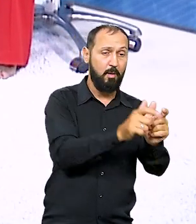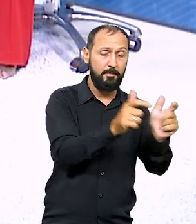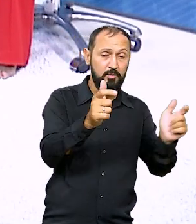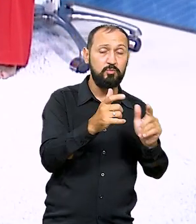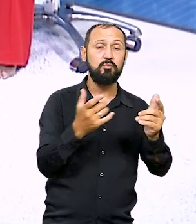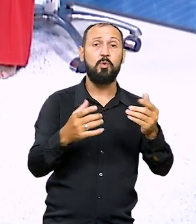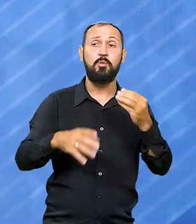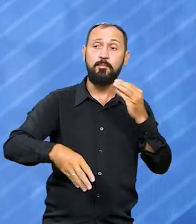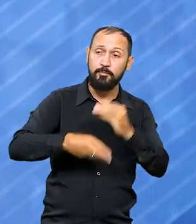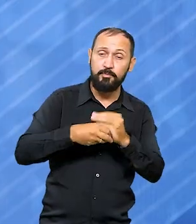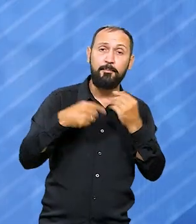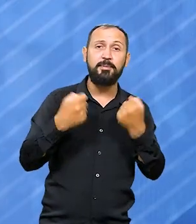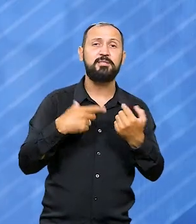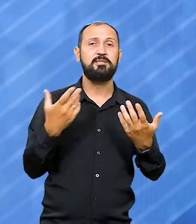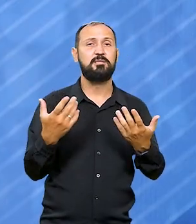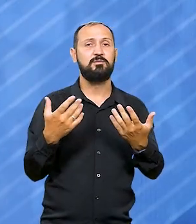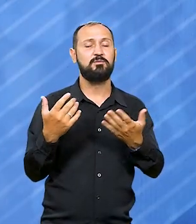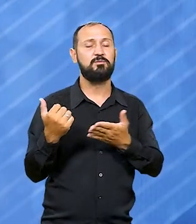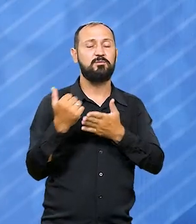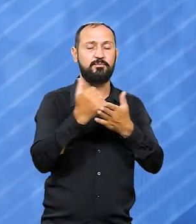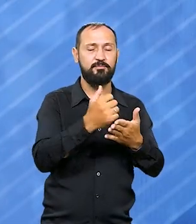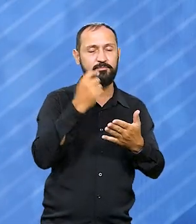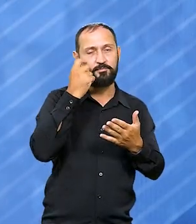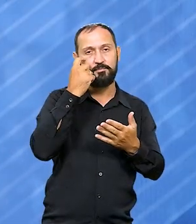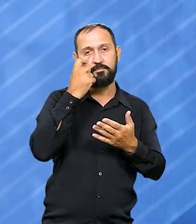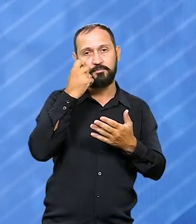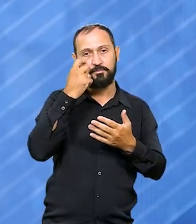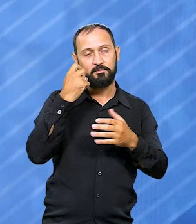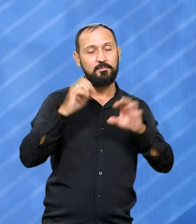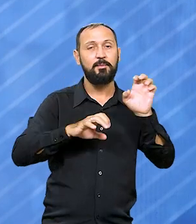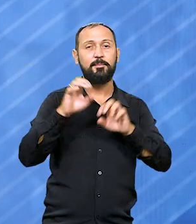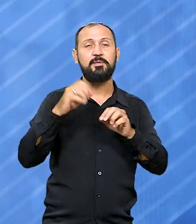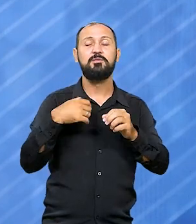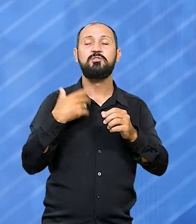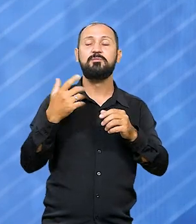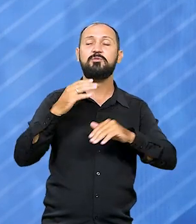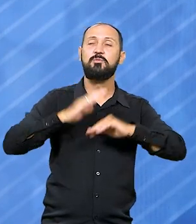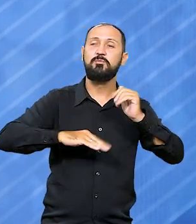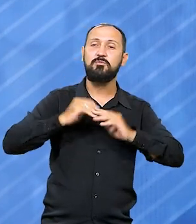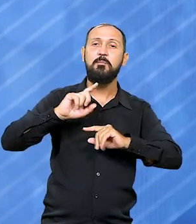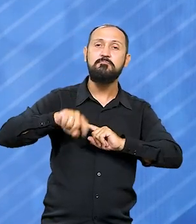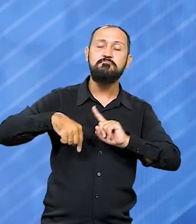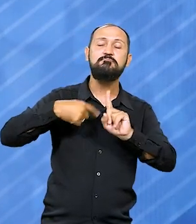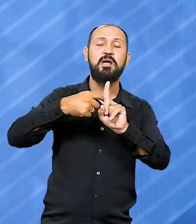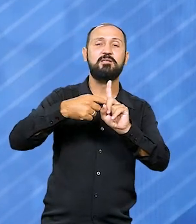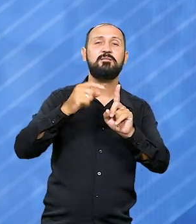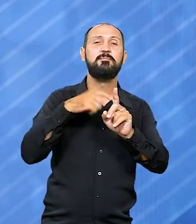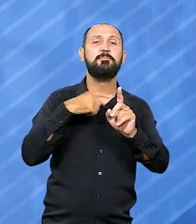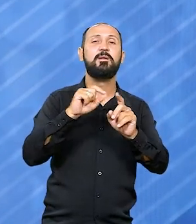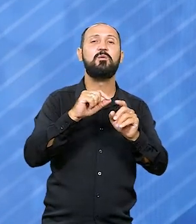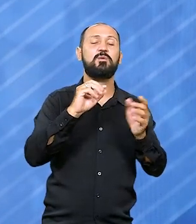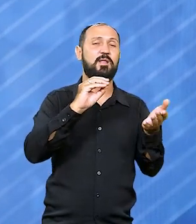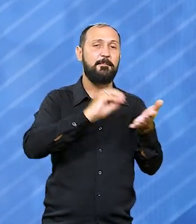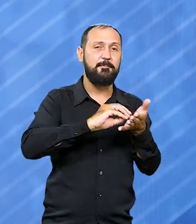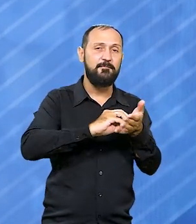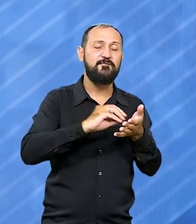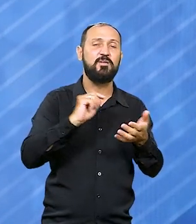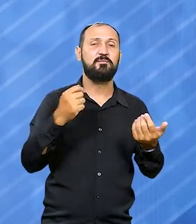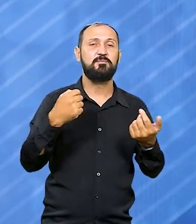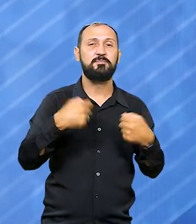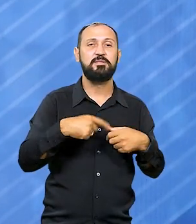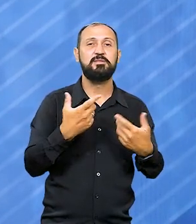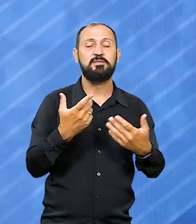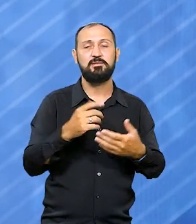de serviço, né, que é o que acontece nessa época de final de ano, é justamente o acréscimo. As empresas precisam de mais funcionários para cobrir